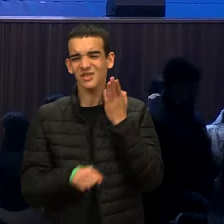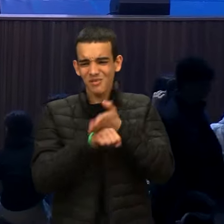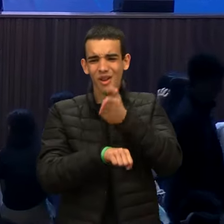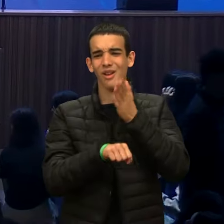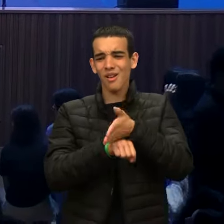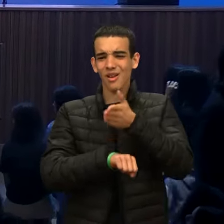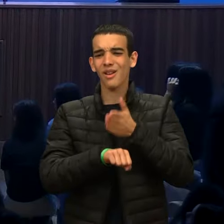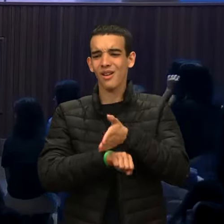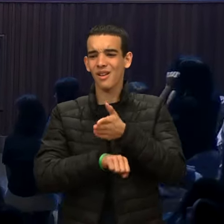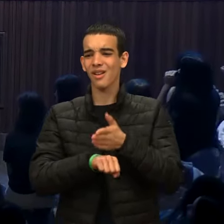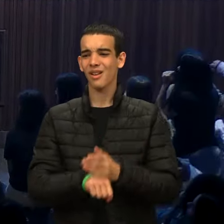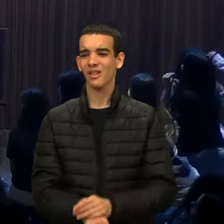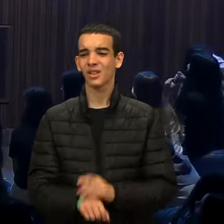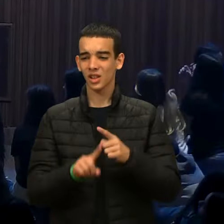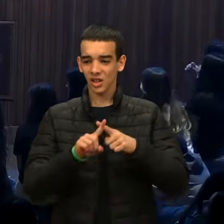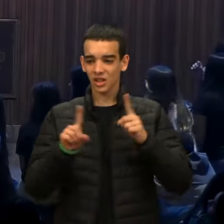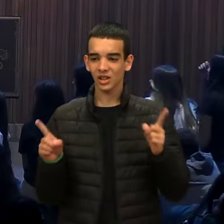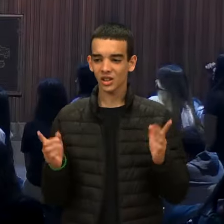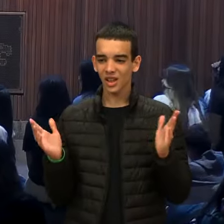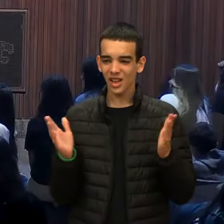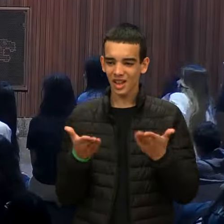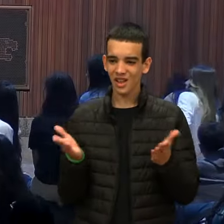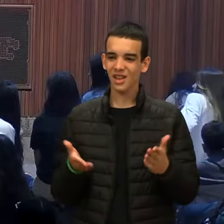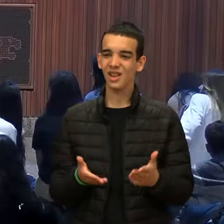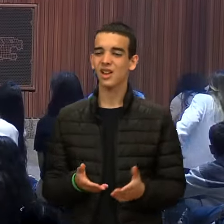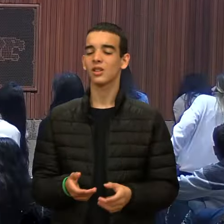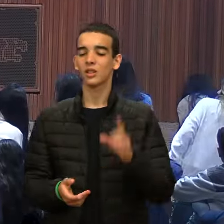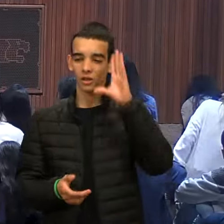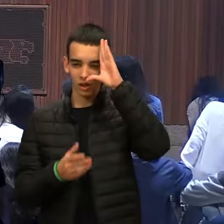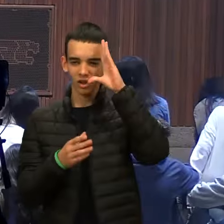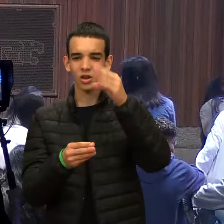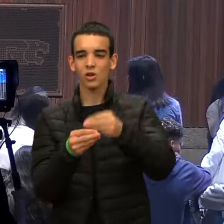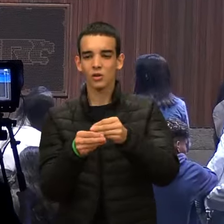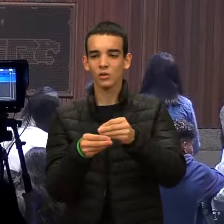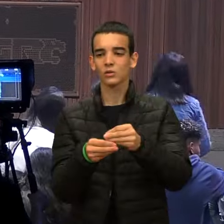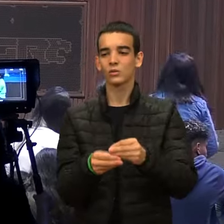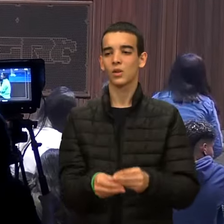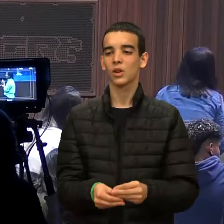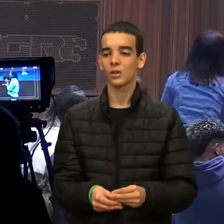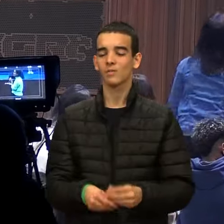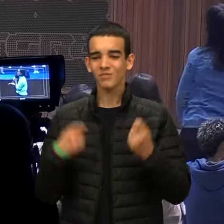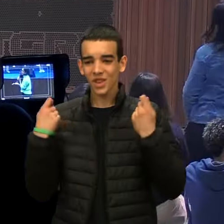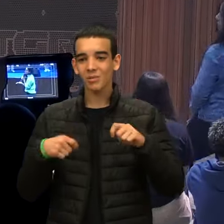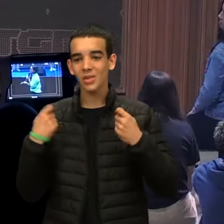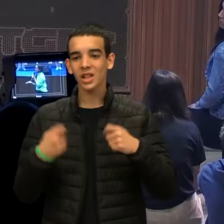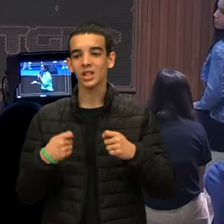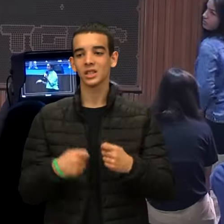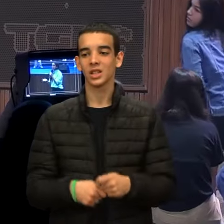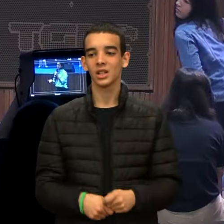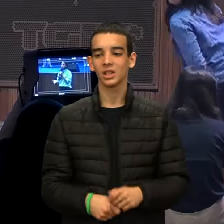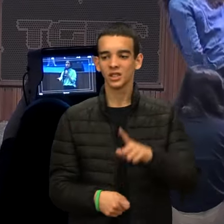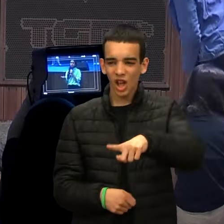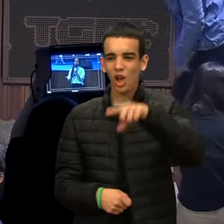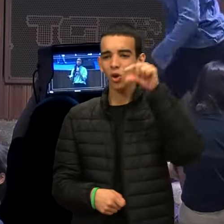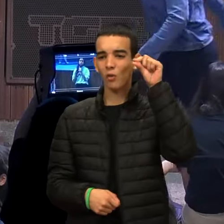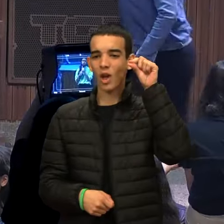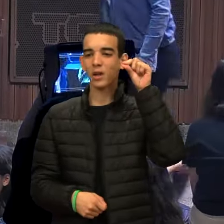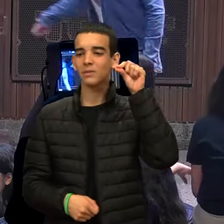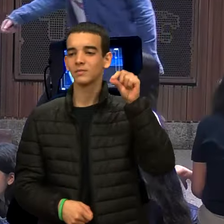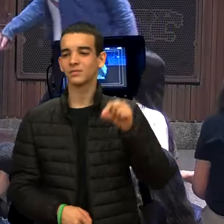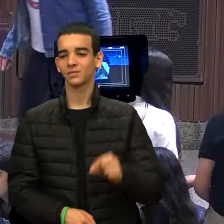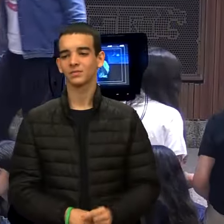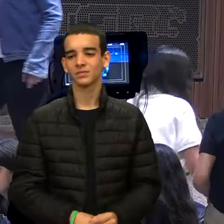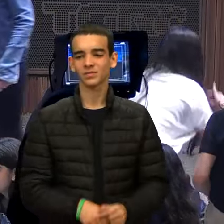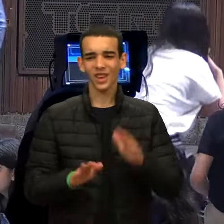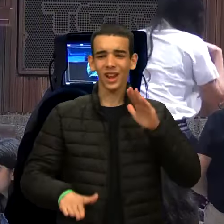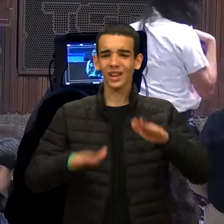entendeu que você precisa tomar um passo a mais. Talvez você nunca tenha entendido o que Jesus fez por